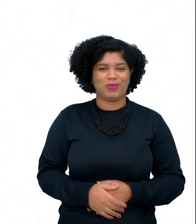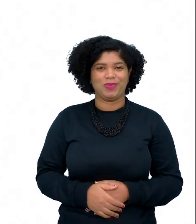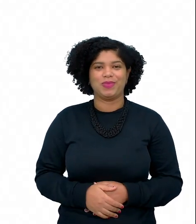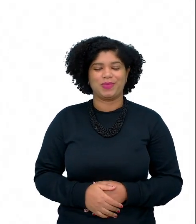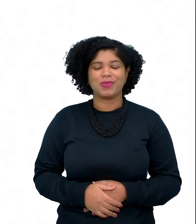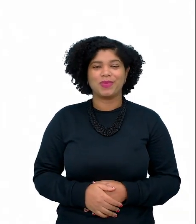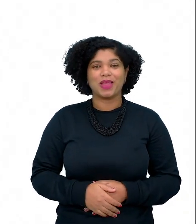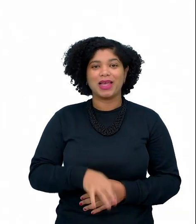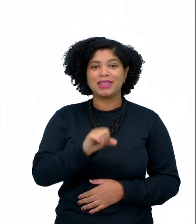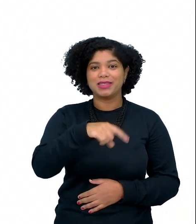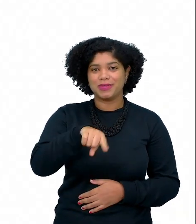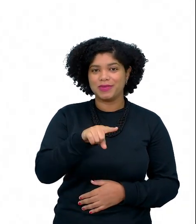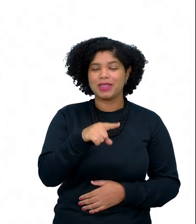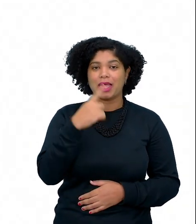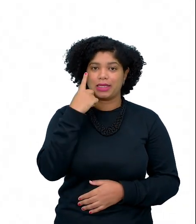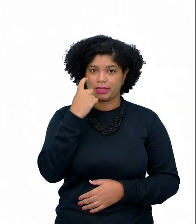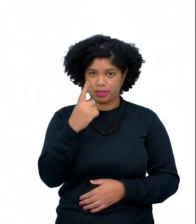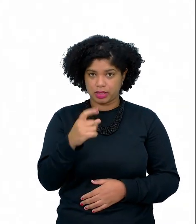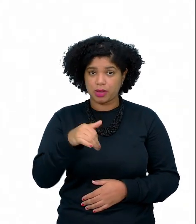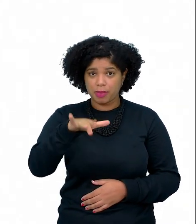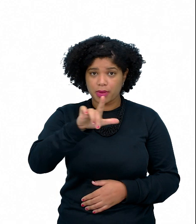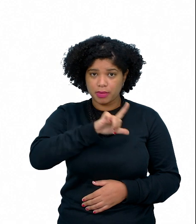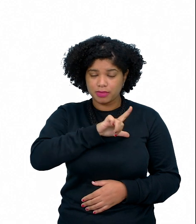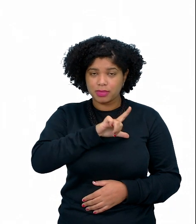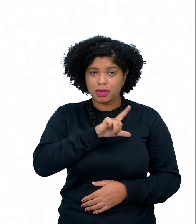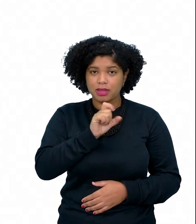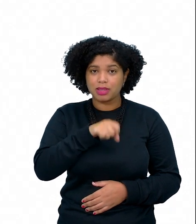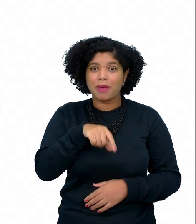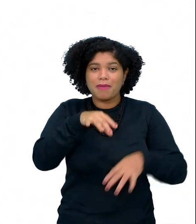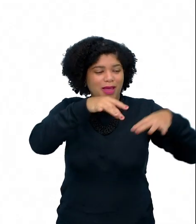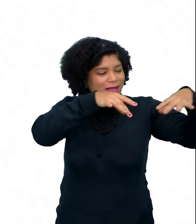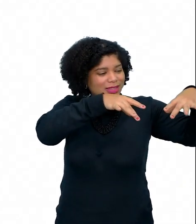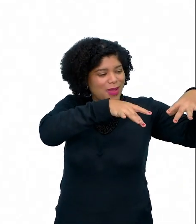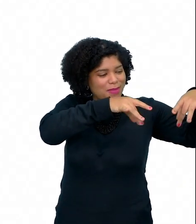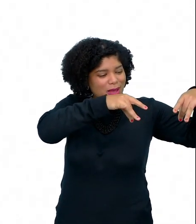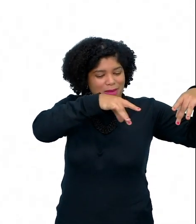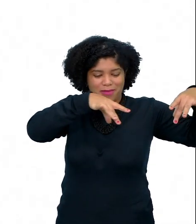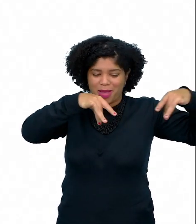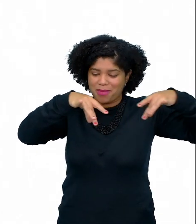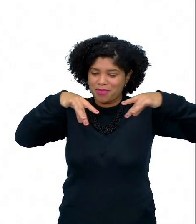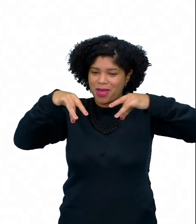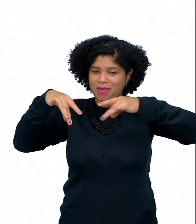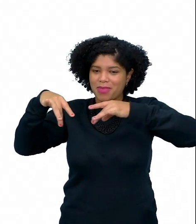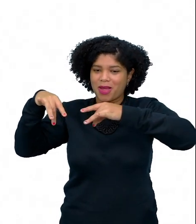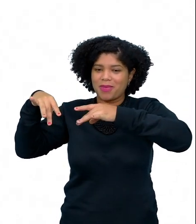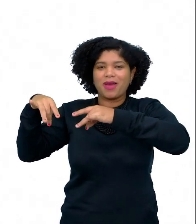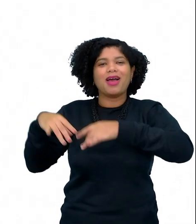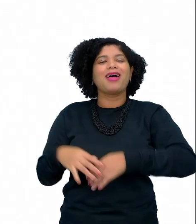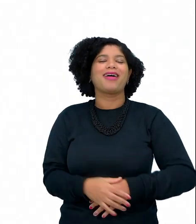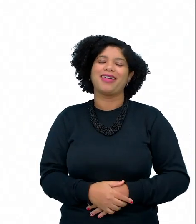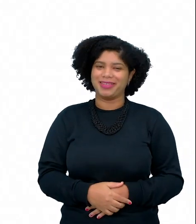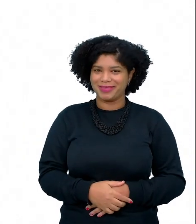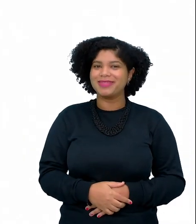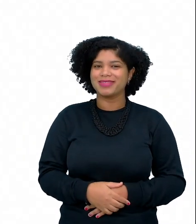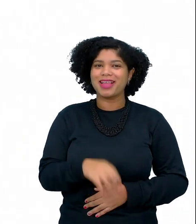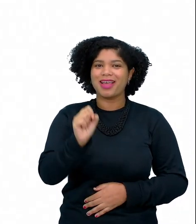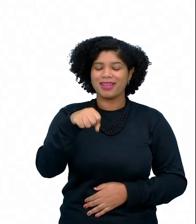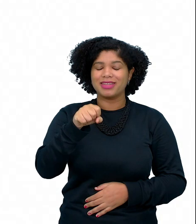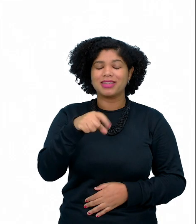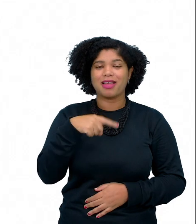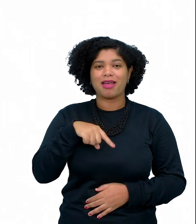tiverem mais interesse ainda, fazer um varal da literatura de cordel, que é desse jeito que